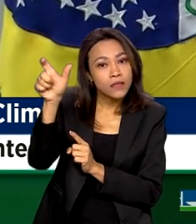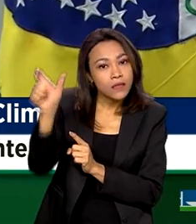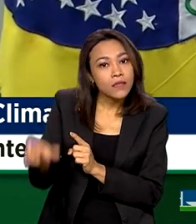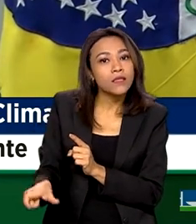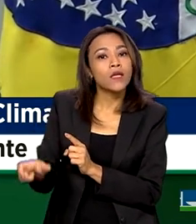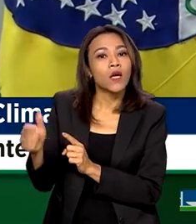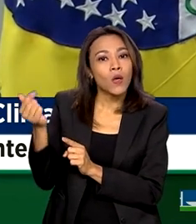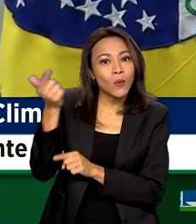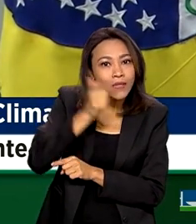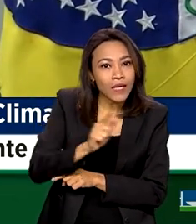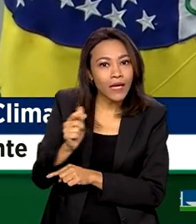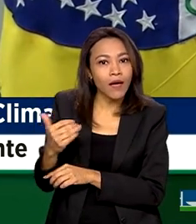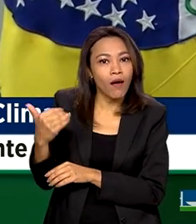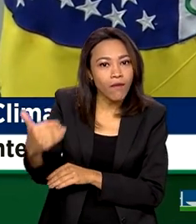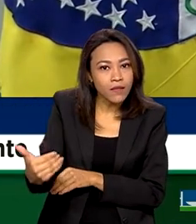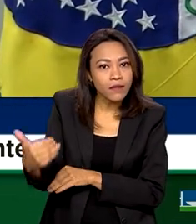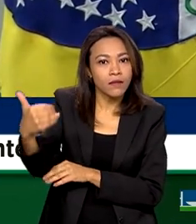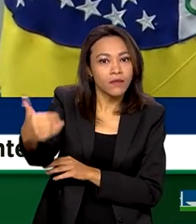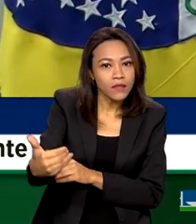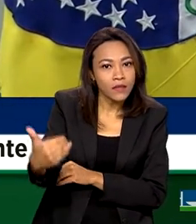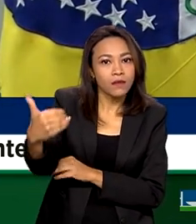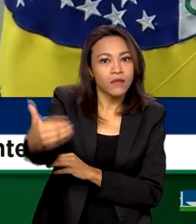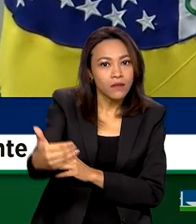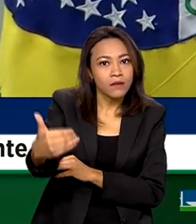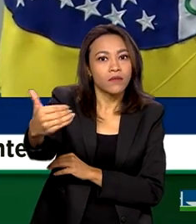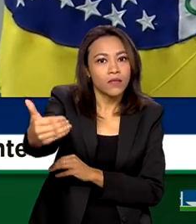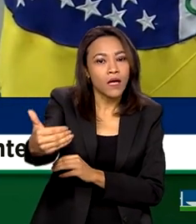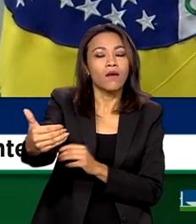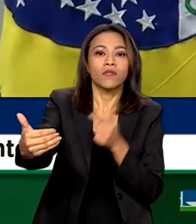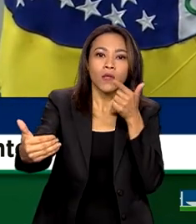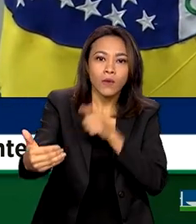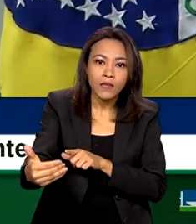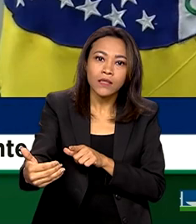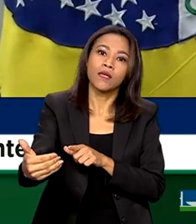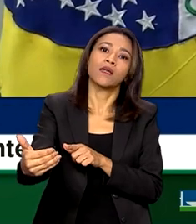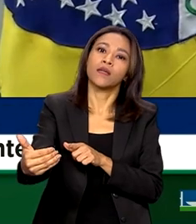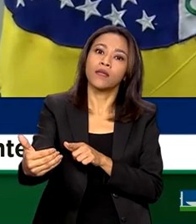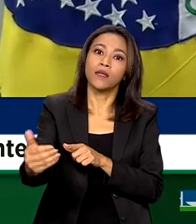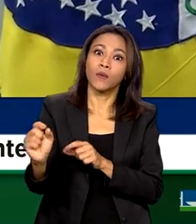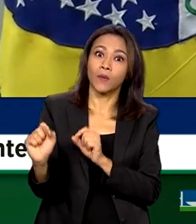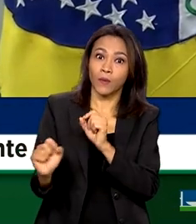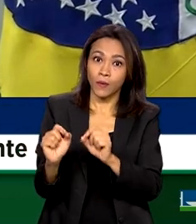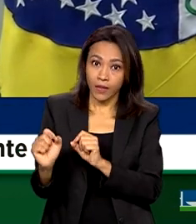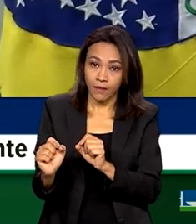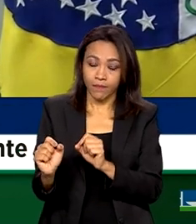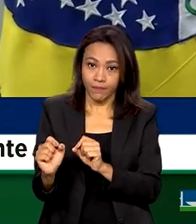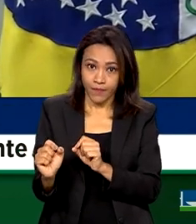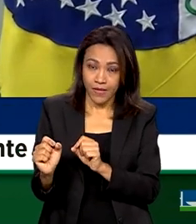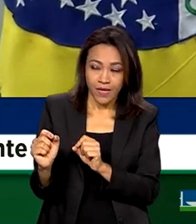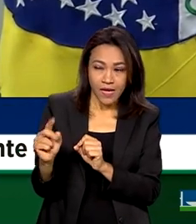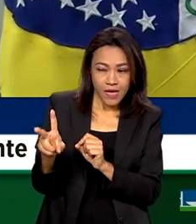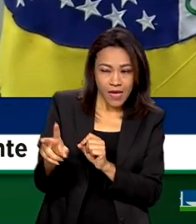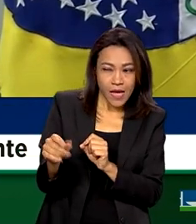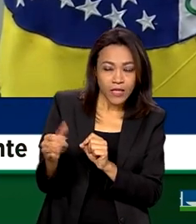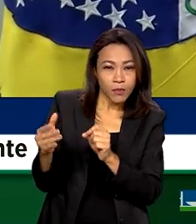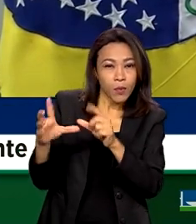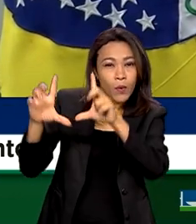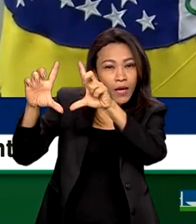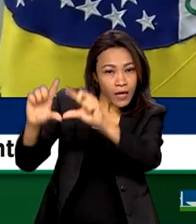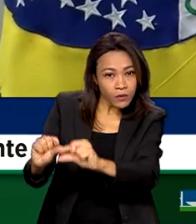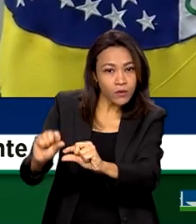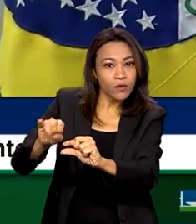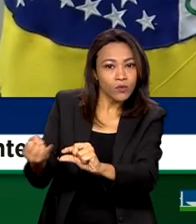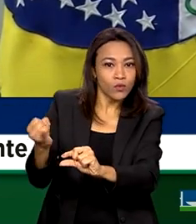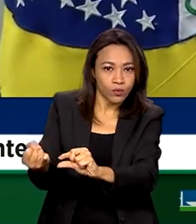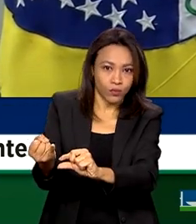passos à frente você consegue ser dois a aí você passa a ter uma espécie de redução dos